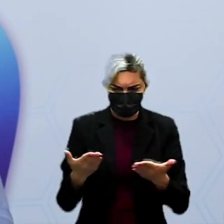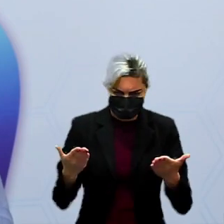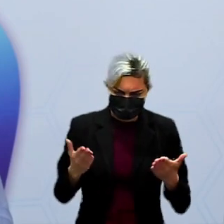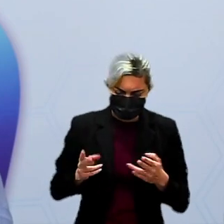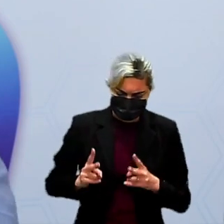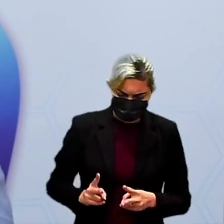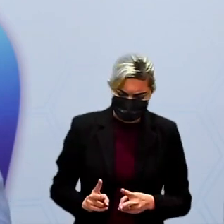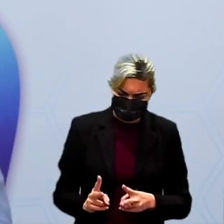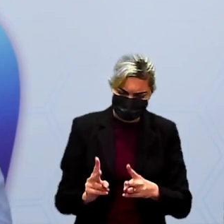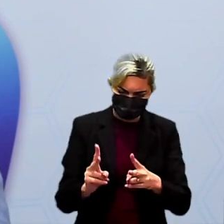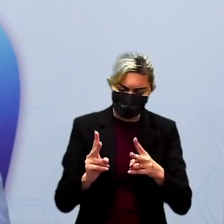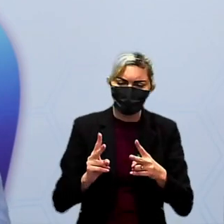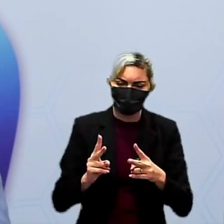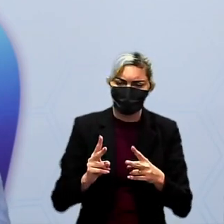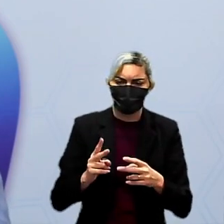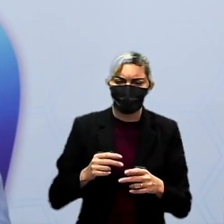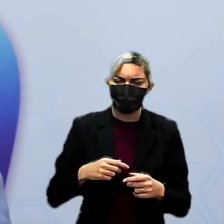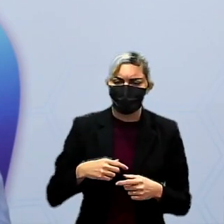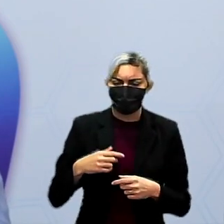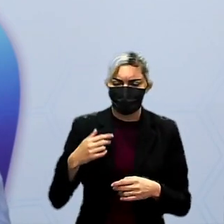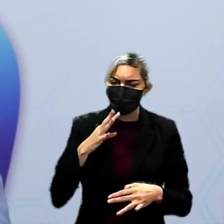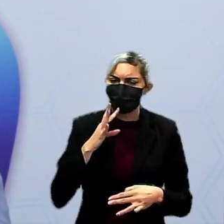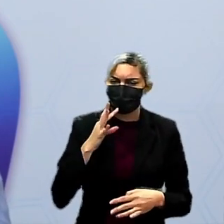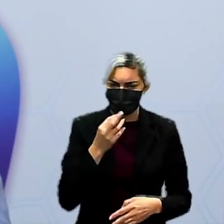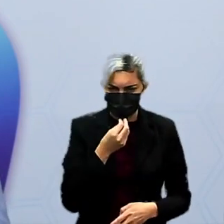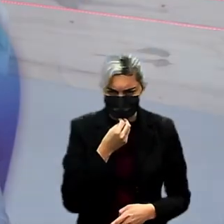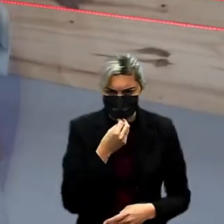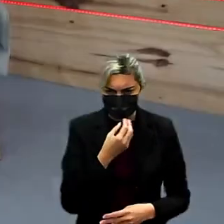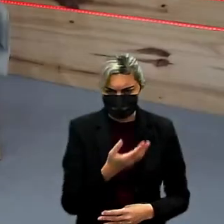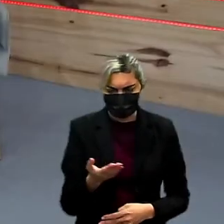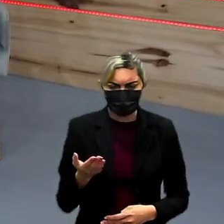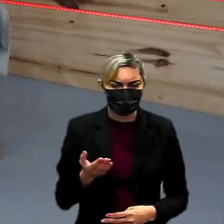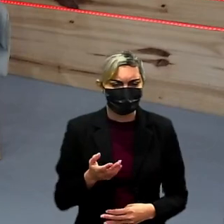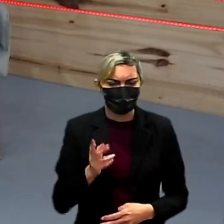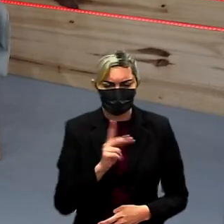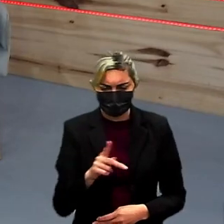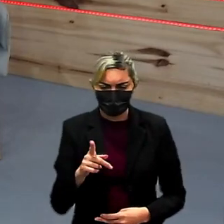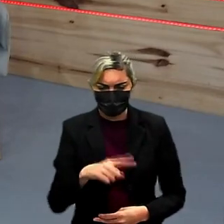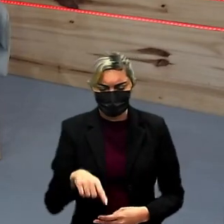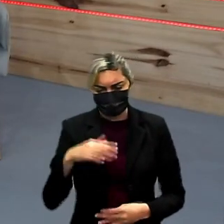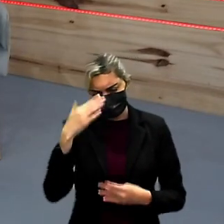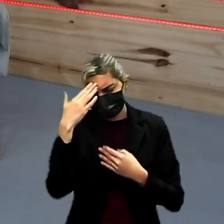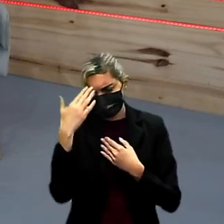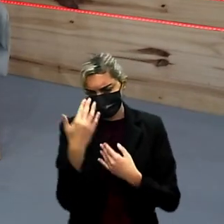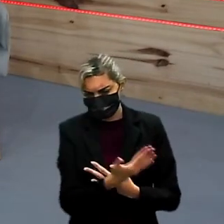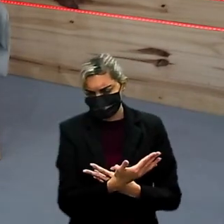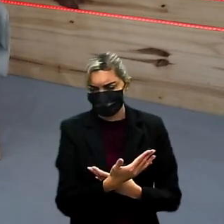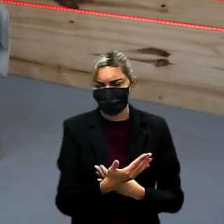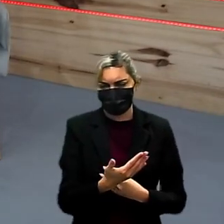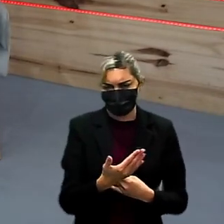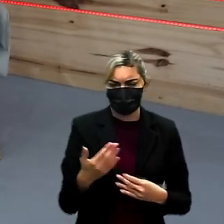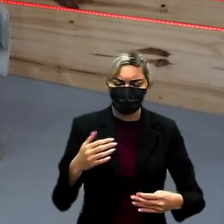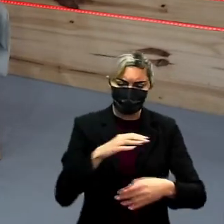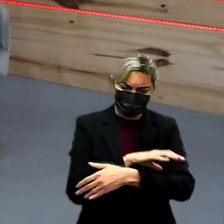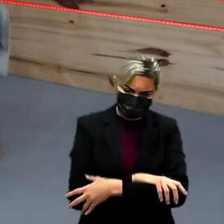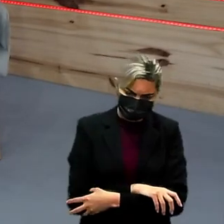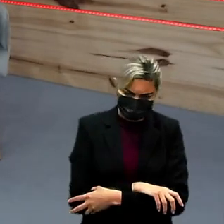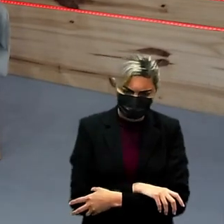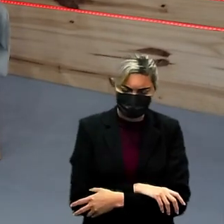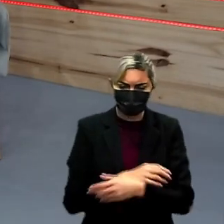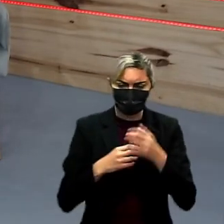vamos continuar investindo no conhecimento. Professor, nós que agradecemos, né, pela grande parceria aí